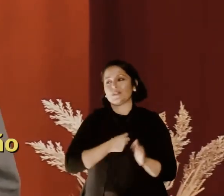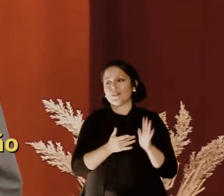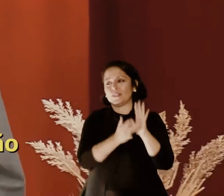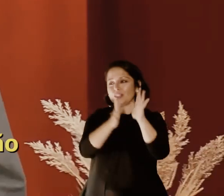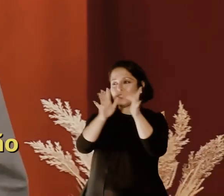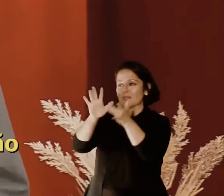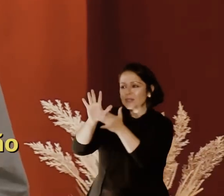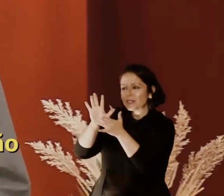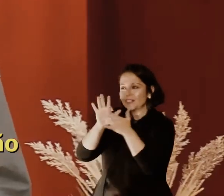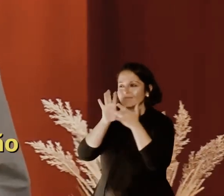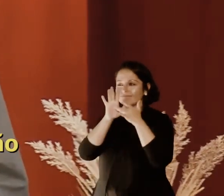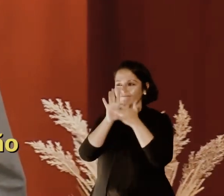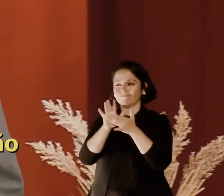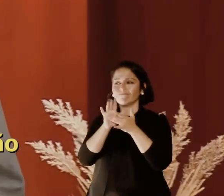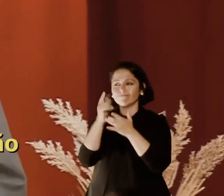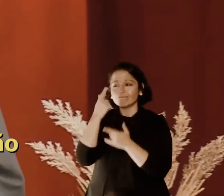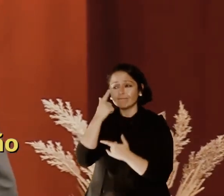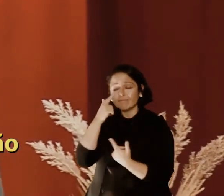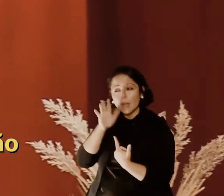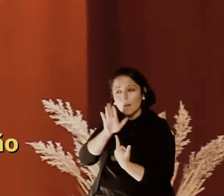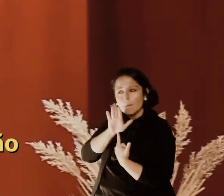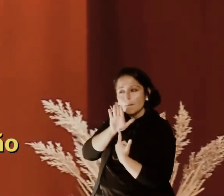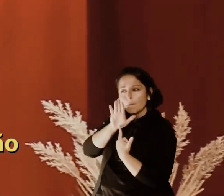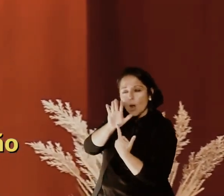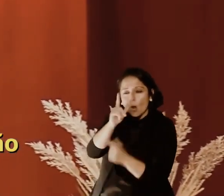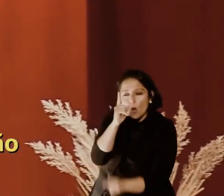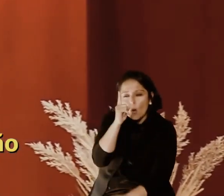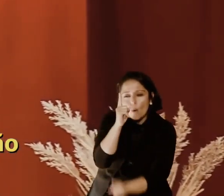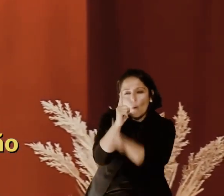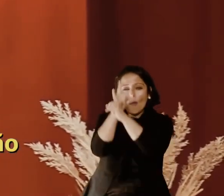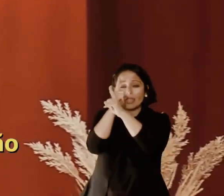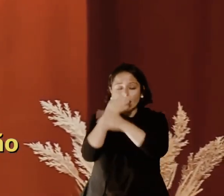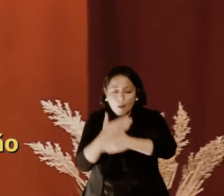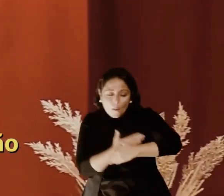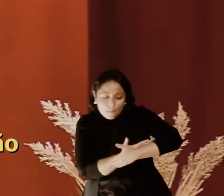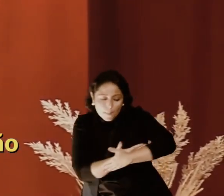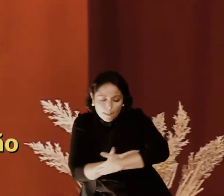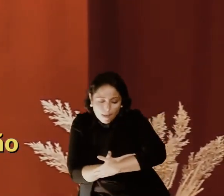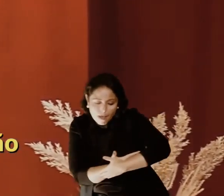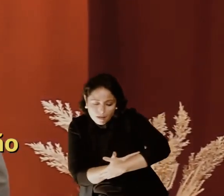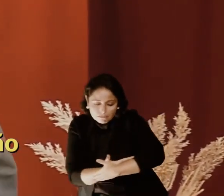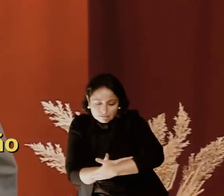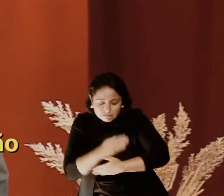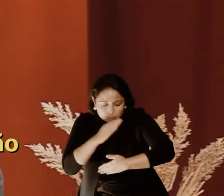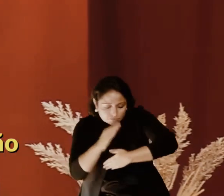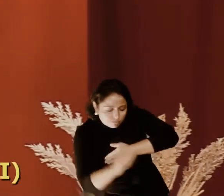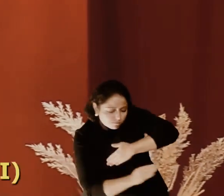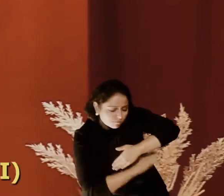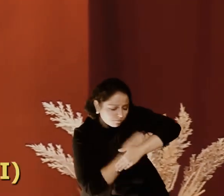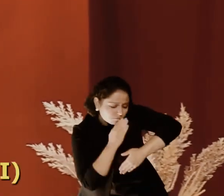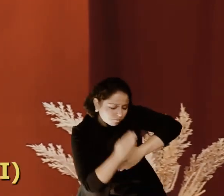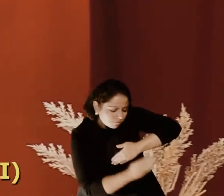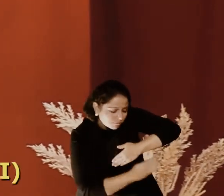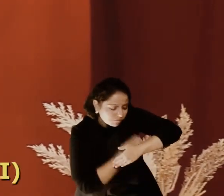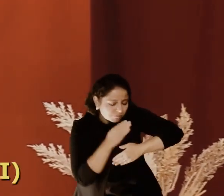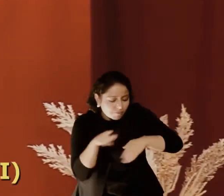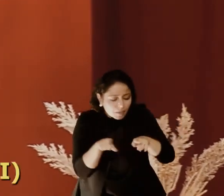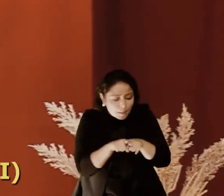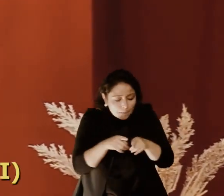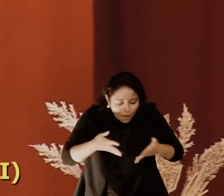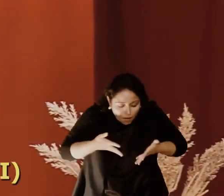o Senhor. Isto lhes servirá de sinal. Encontrarão o bebê envolto em panos